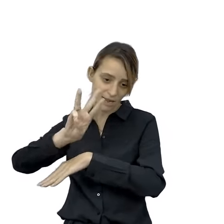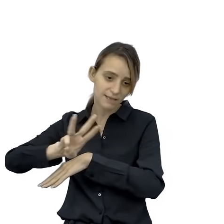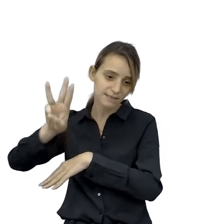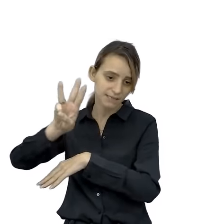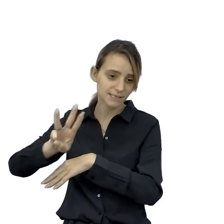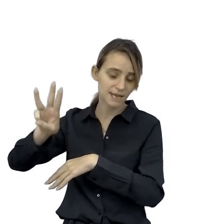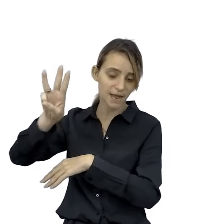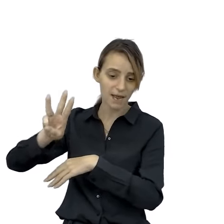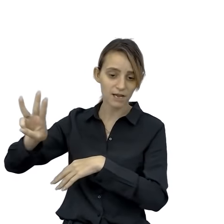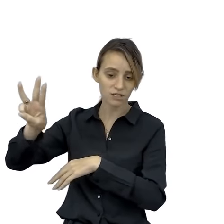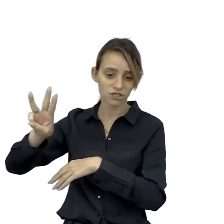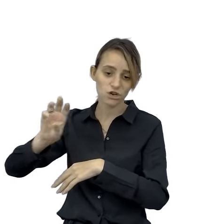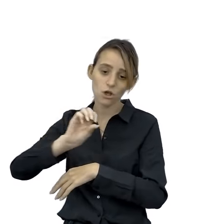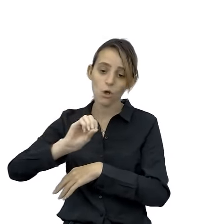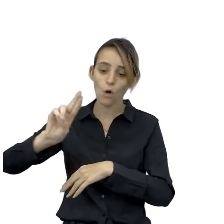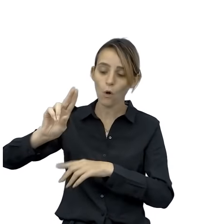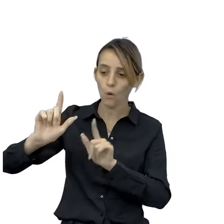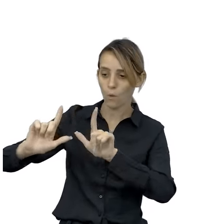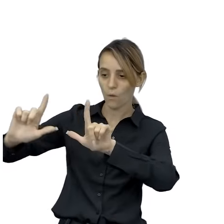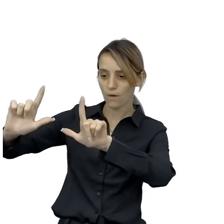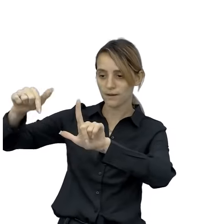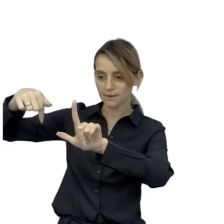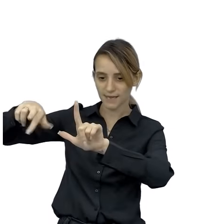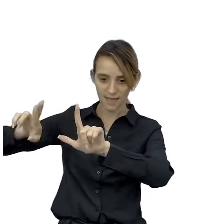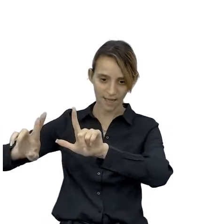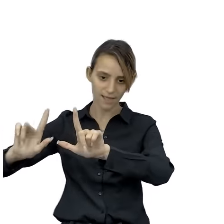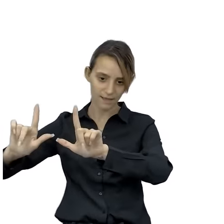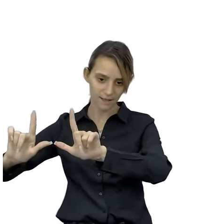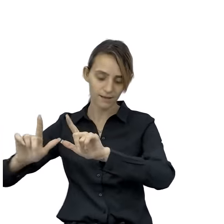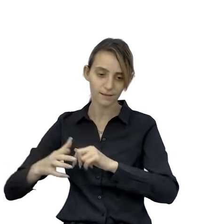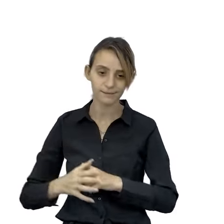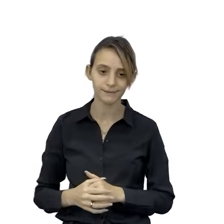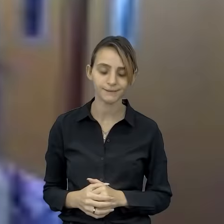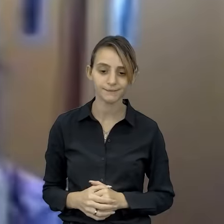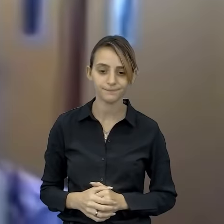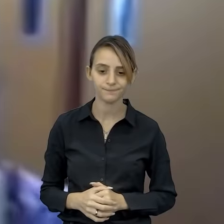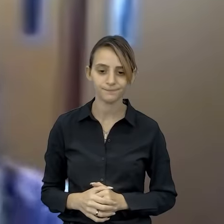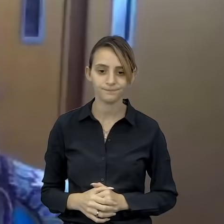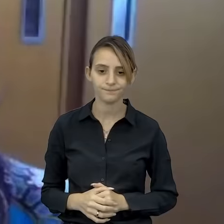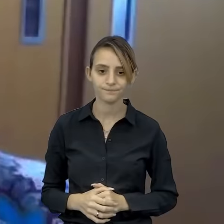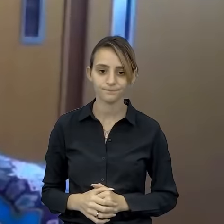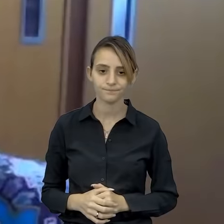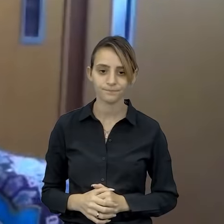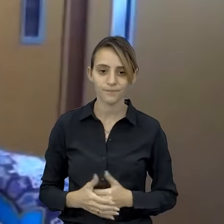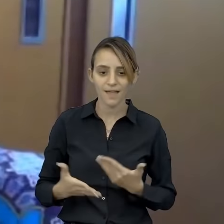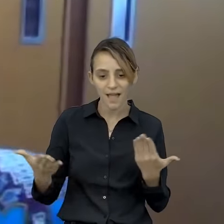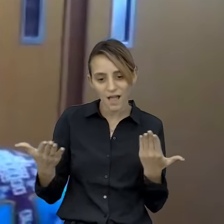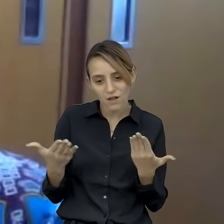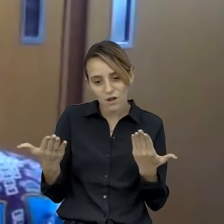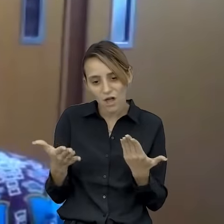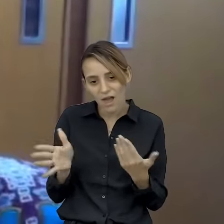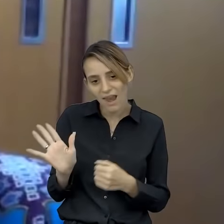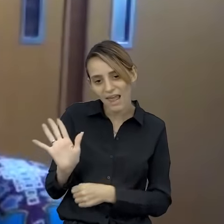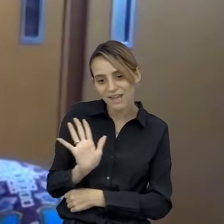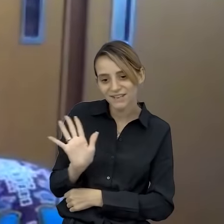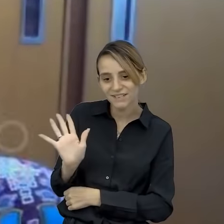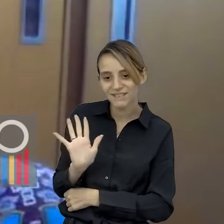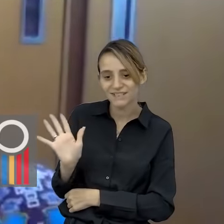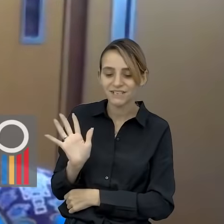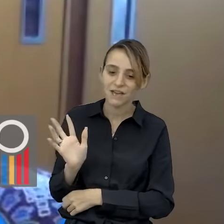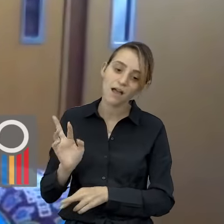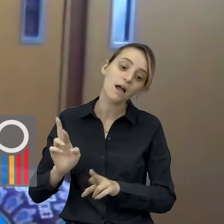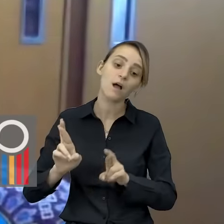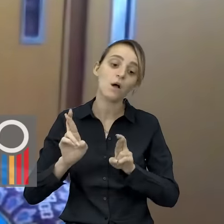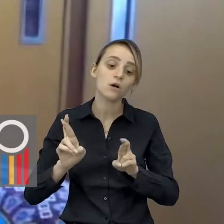site, ou então pelo QR Code. Eu agora, gente, me despeço, né? Espero